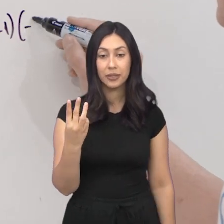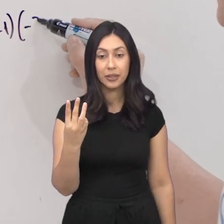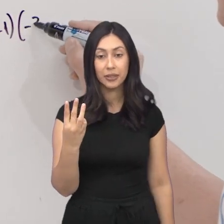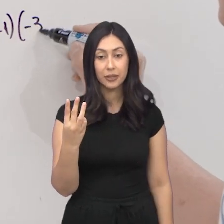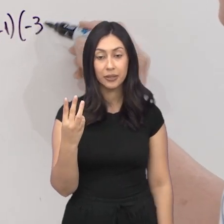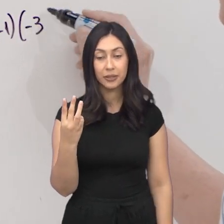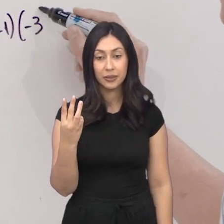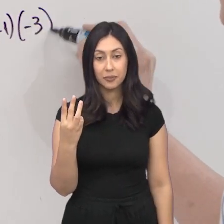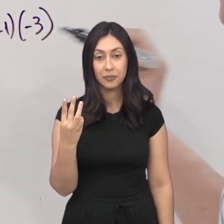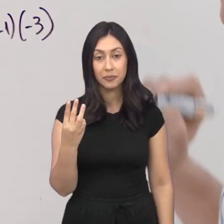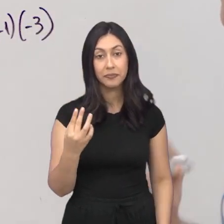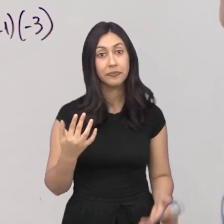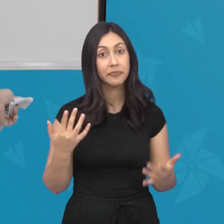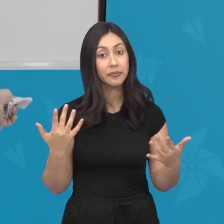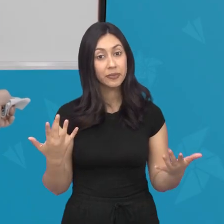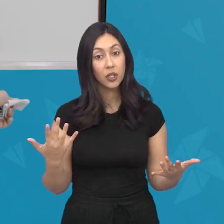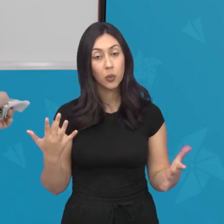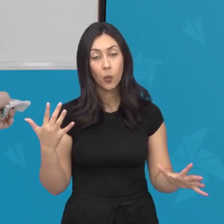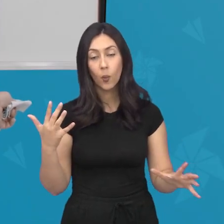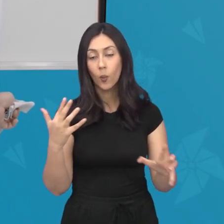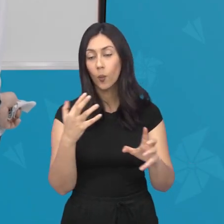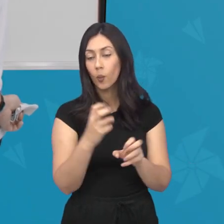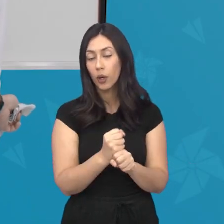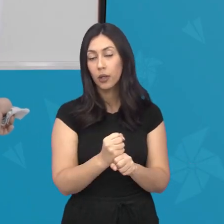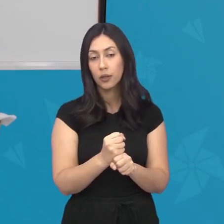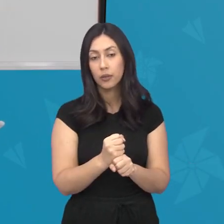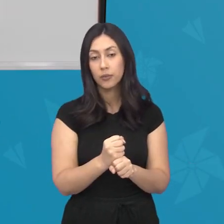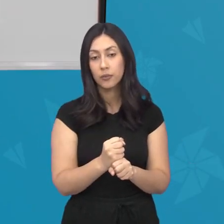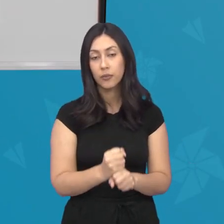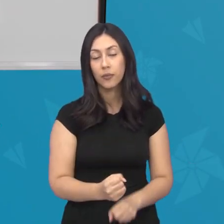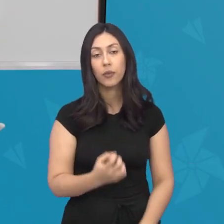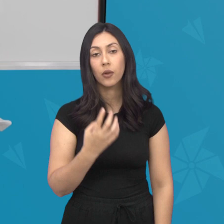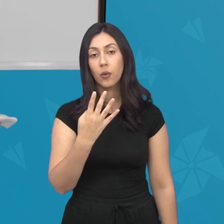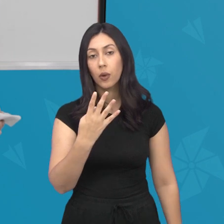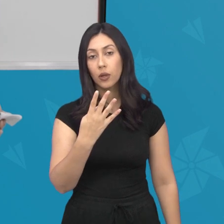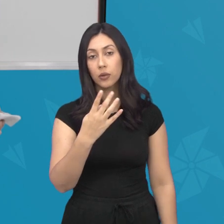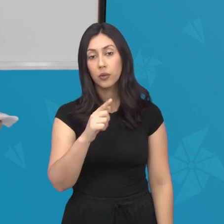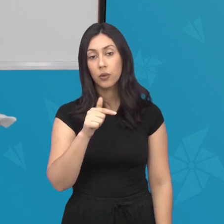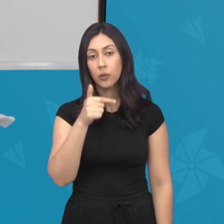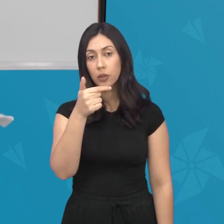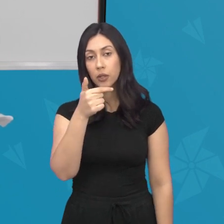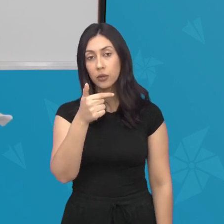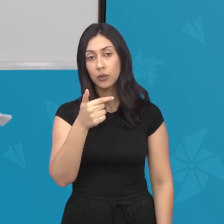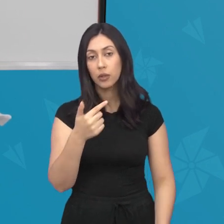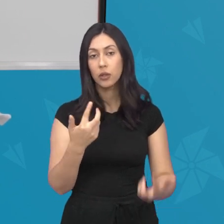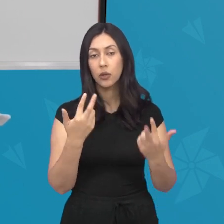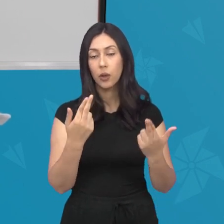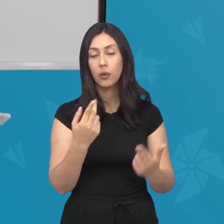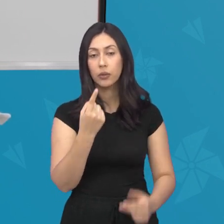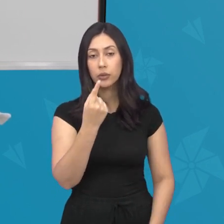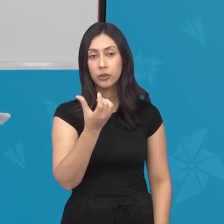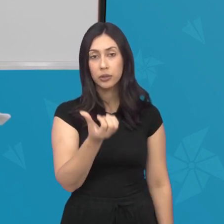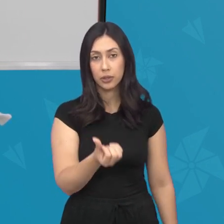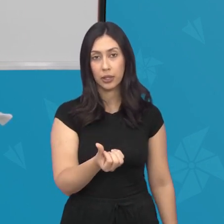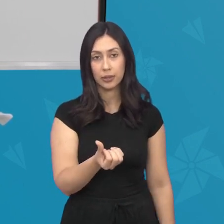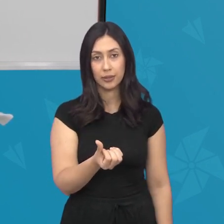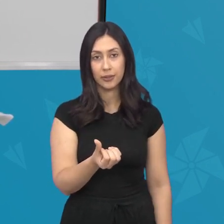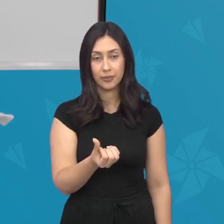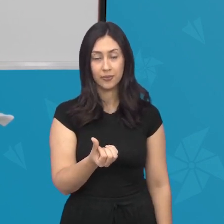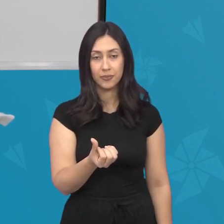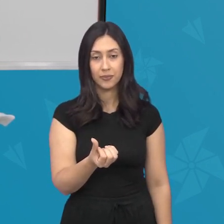3. Então aqui vamos fazer a conta aqui, ó. 4 ao quadrado, 16.